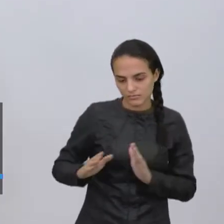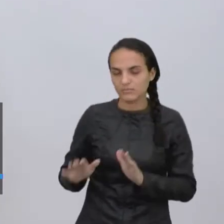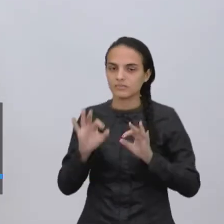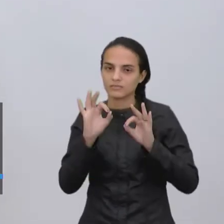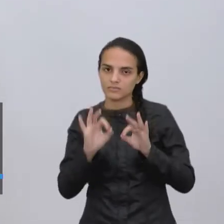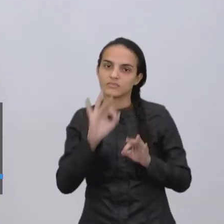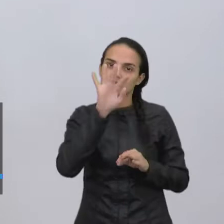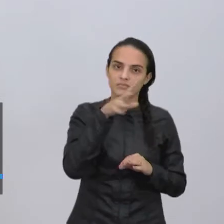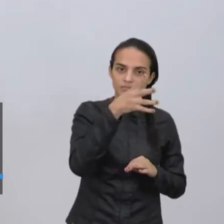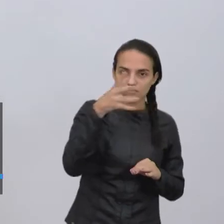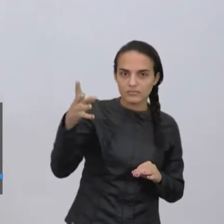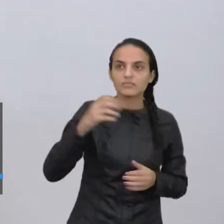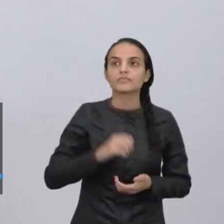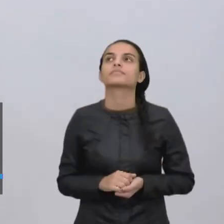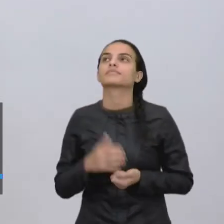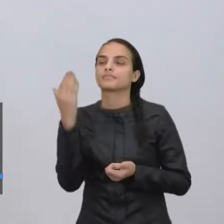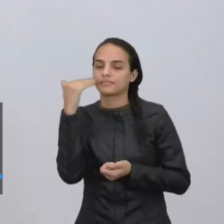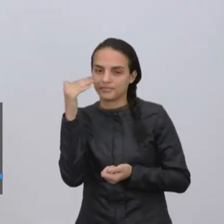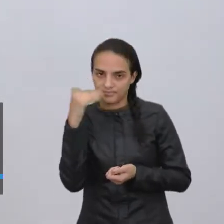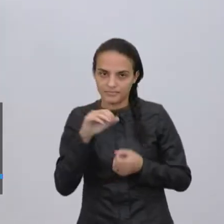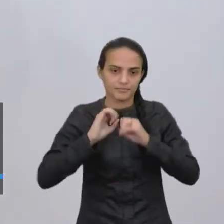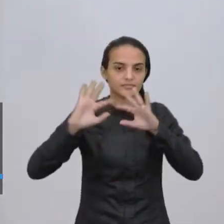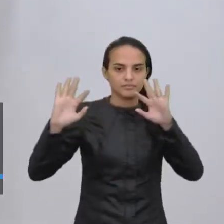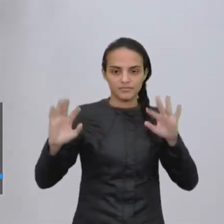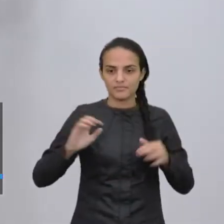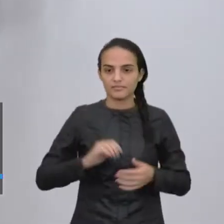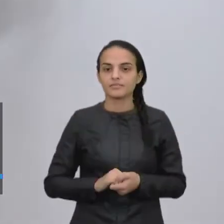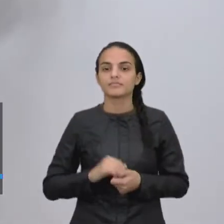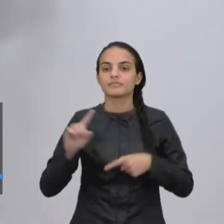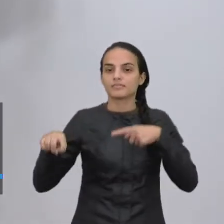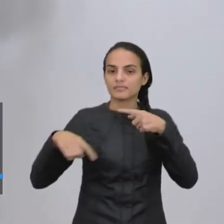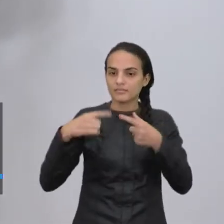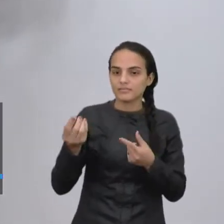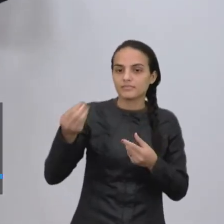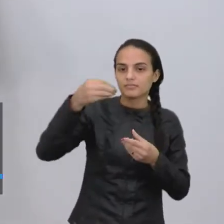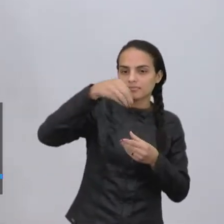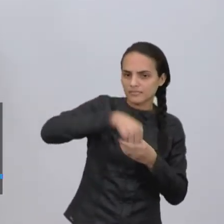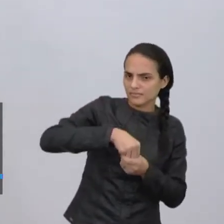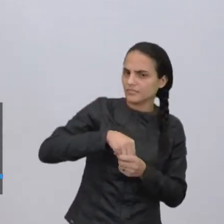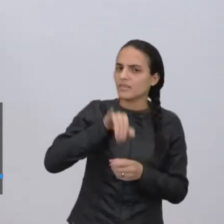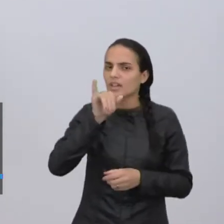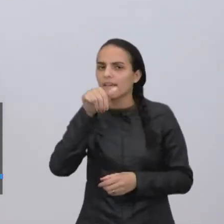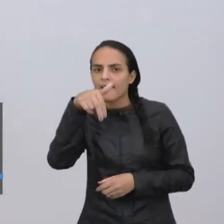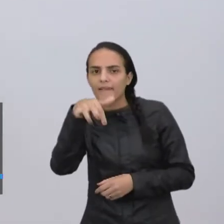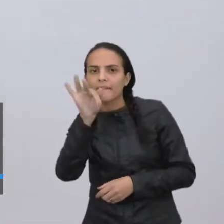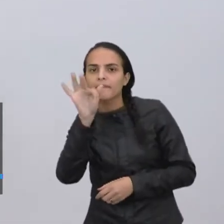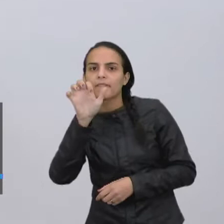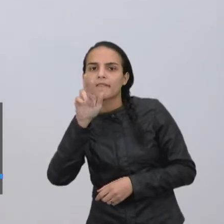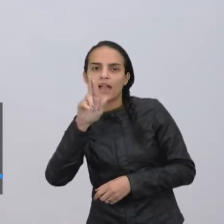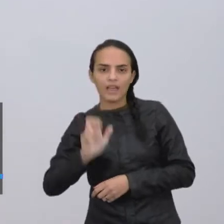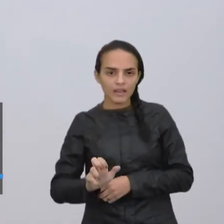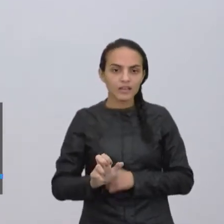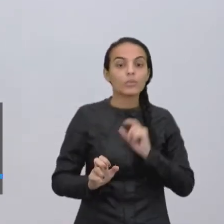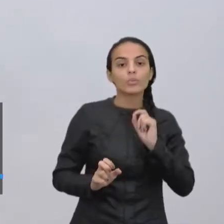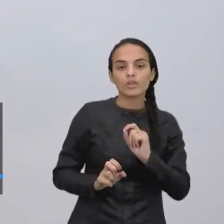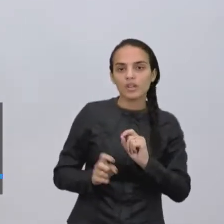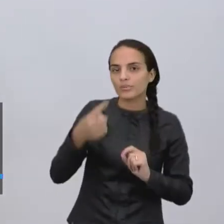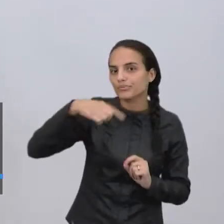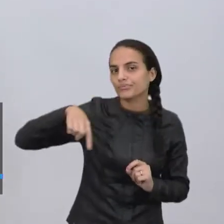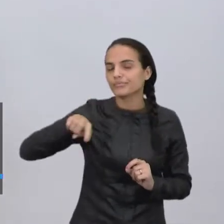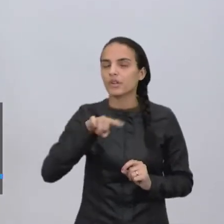em tabelas. Ah, tá. E aí depois ele fala que infere. Professora, que palavra é essa? Infere. A gente chega a